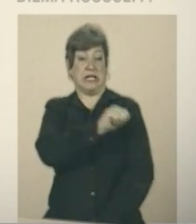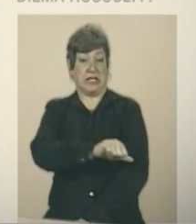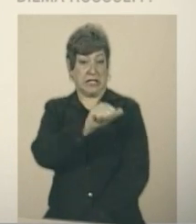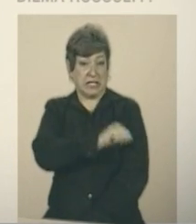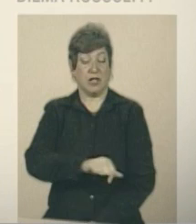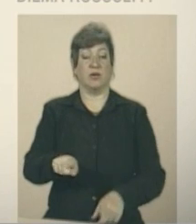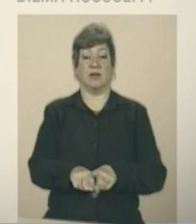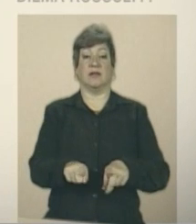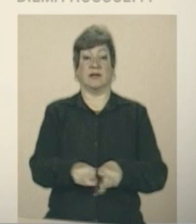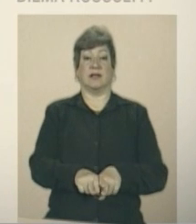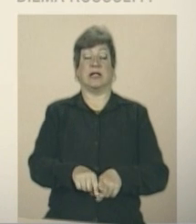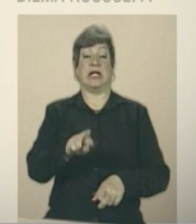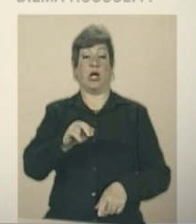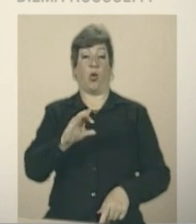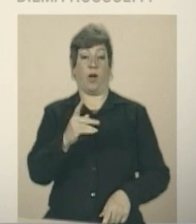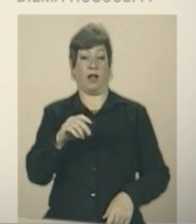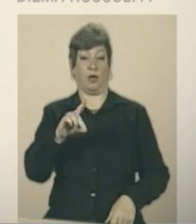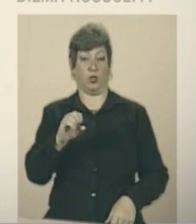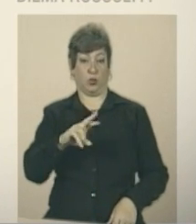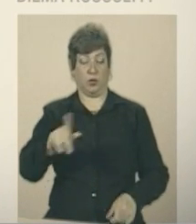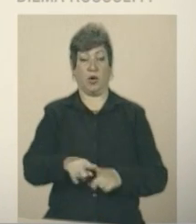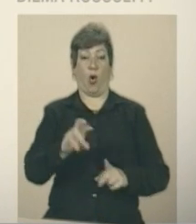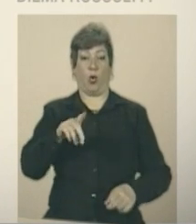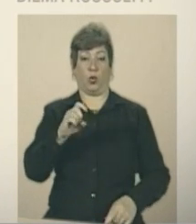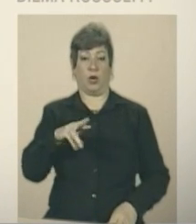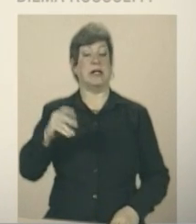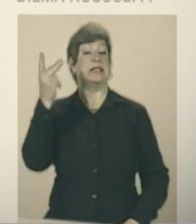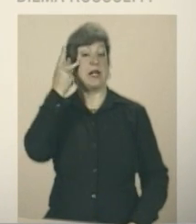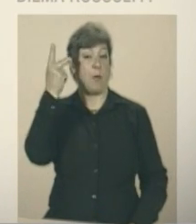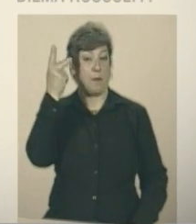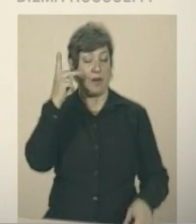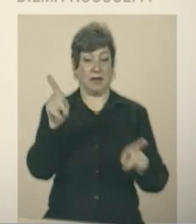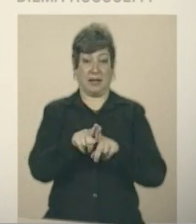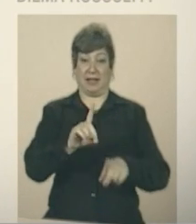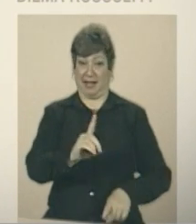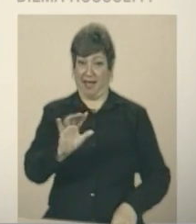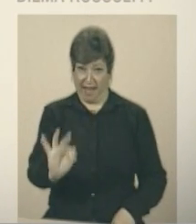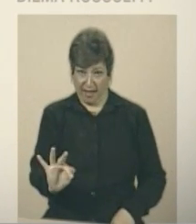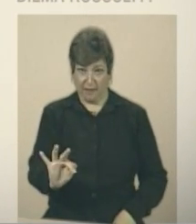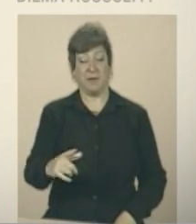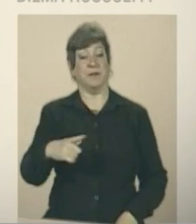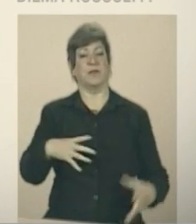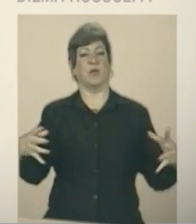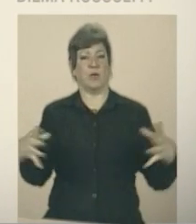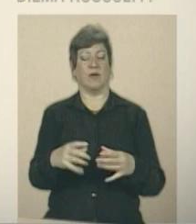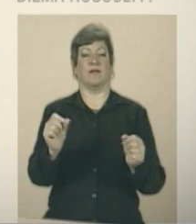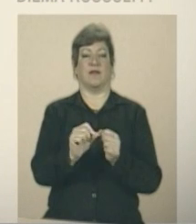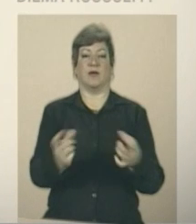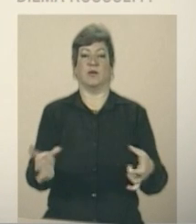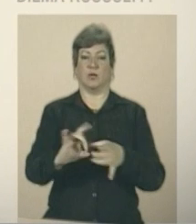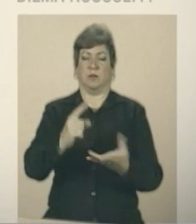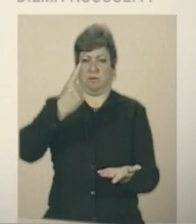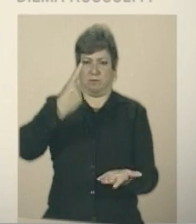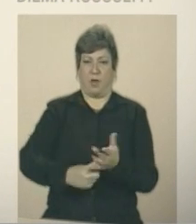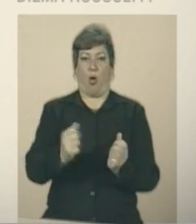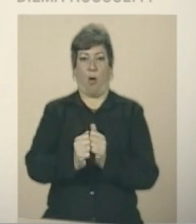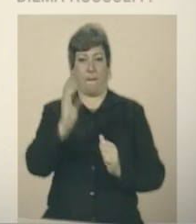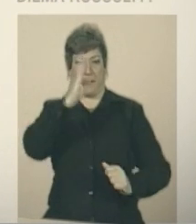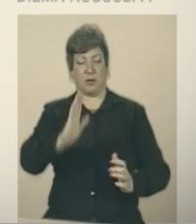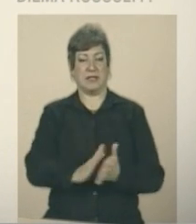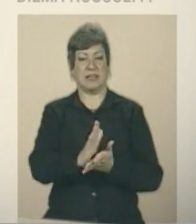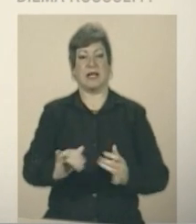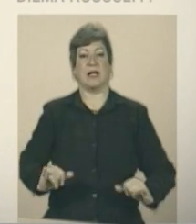Janeiro Rio Grande do Sul Rondônia São Paulo e Distrito Federal fizeram um pacto com o Brasil sem